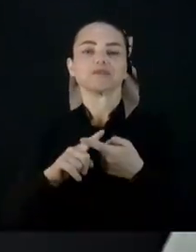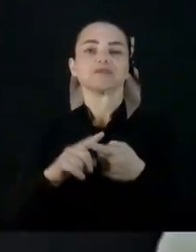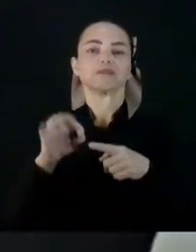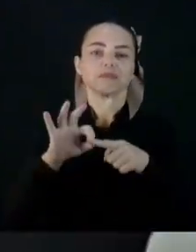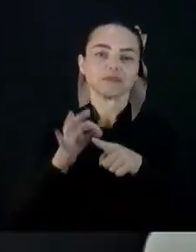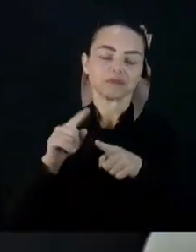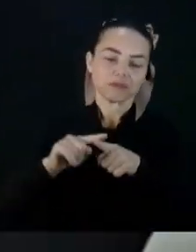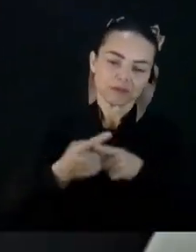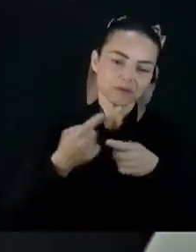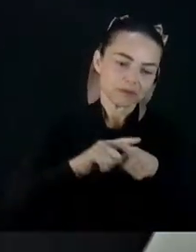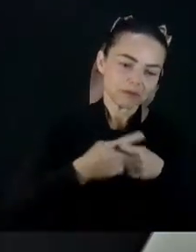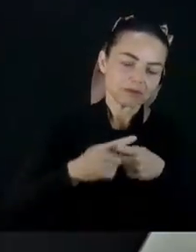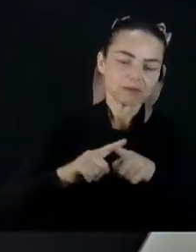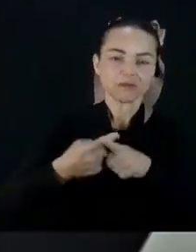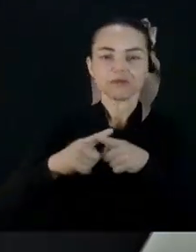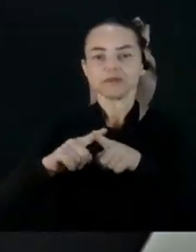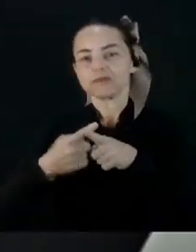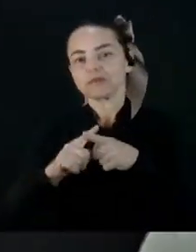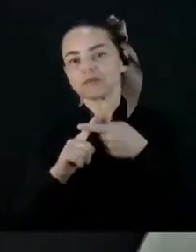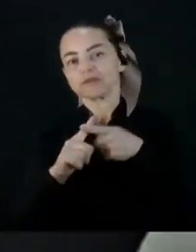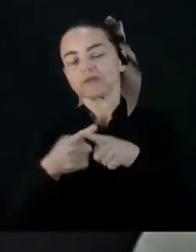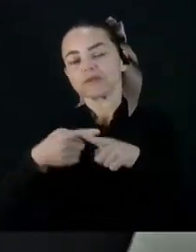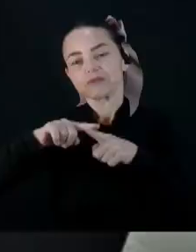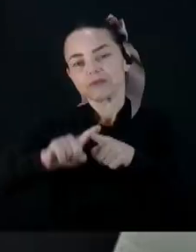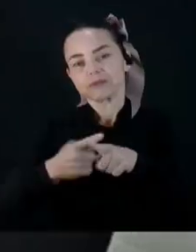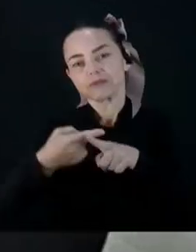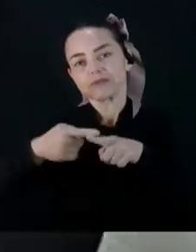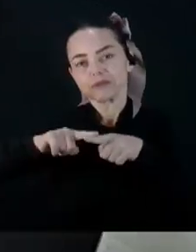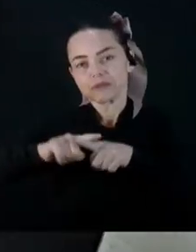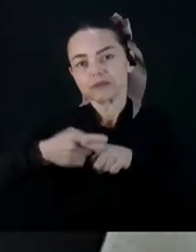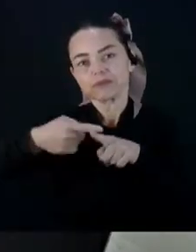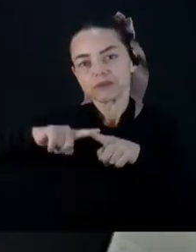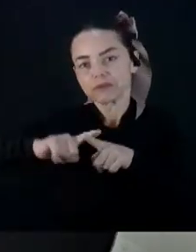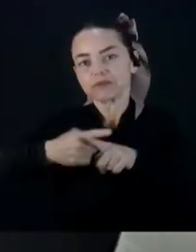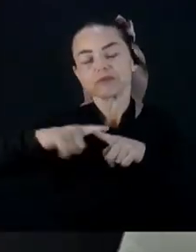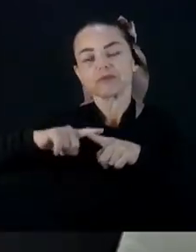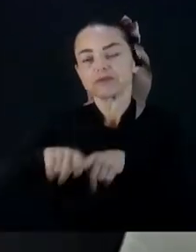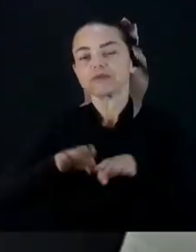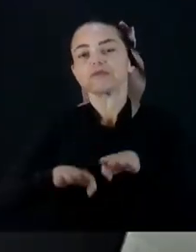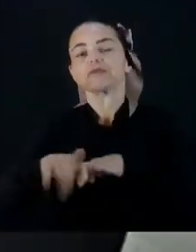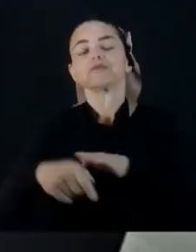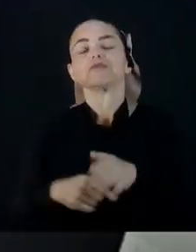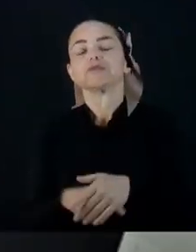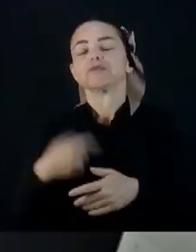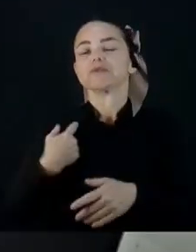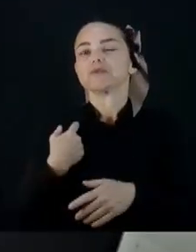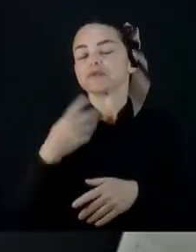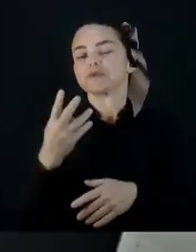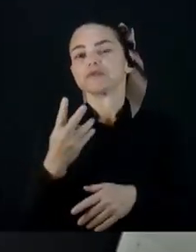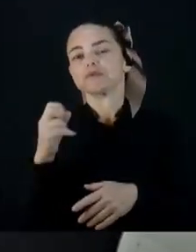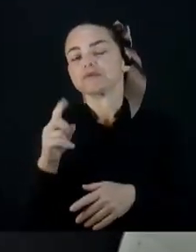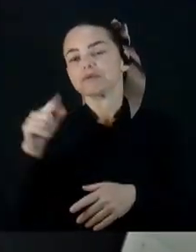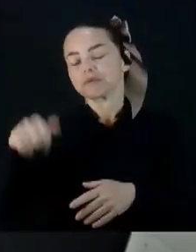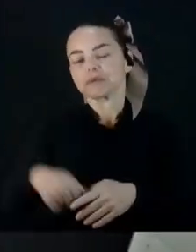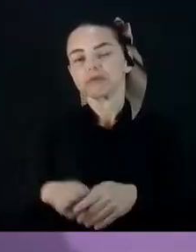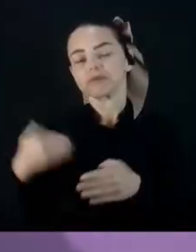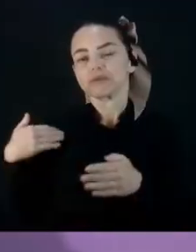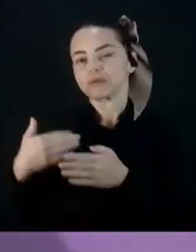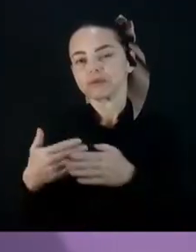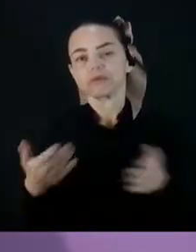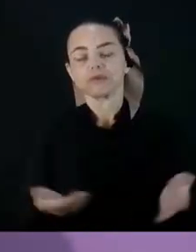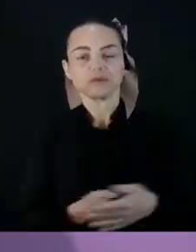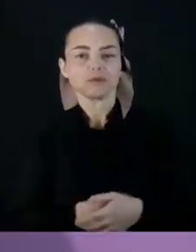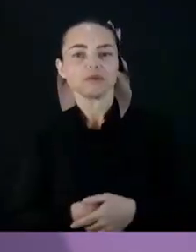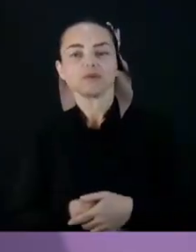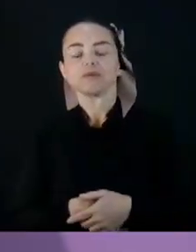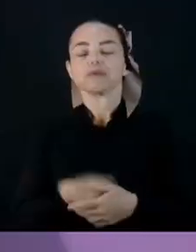anos fazer crochê, mas a costura criativa me fascinou de 2017 para cá. E com as habilidades que